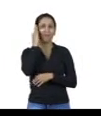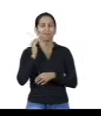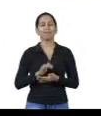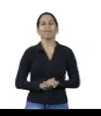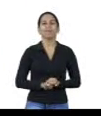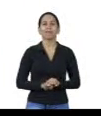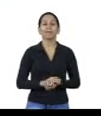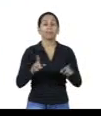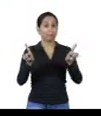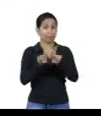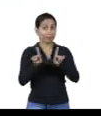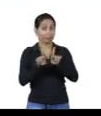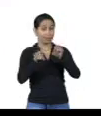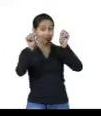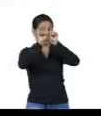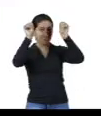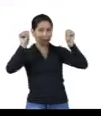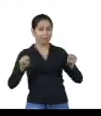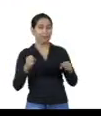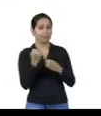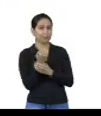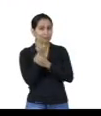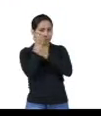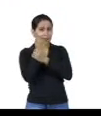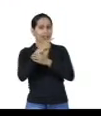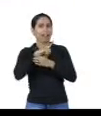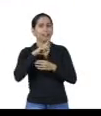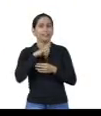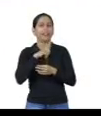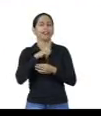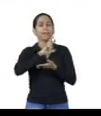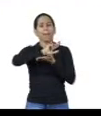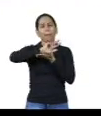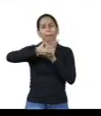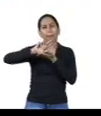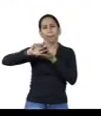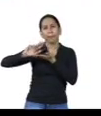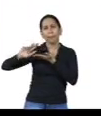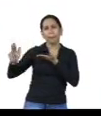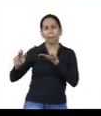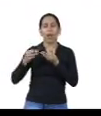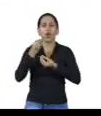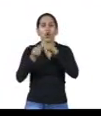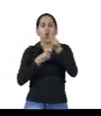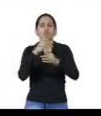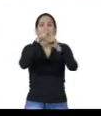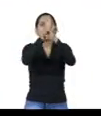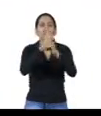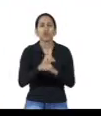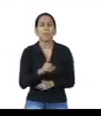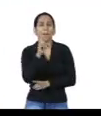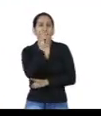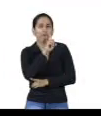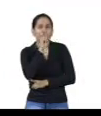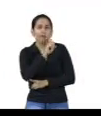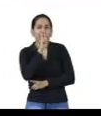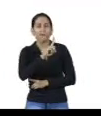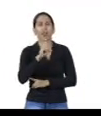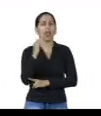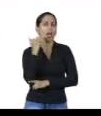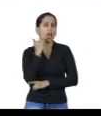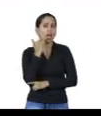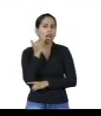Além disso, os sistemas de segurança devem exigir reset manual após a correção da falha ou situação anormal de trabalho